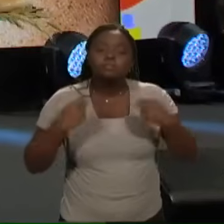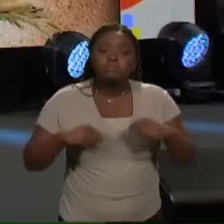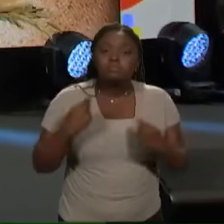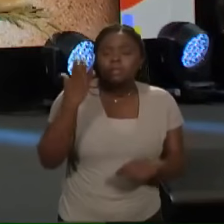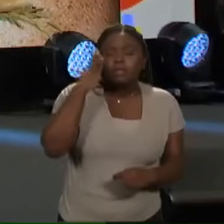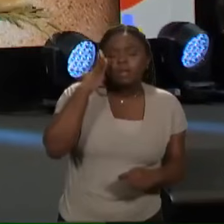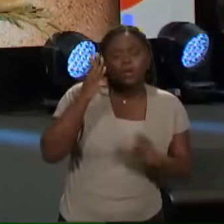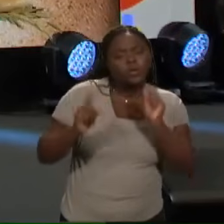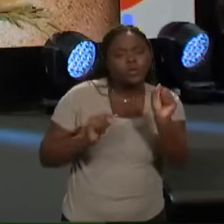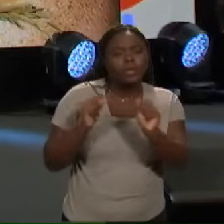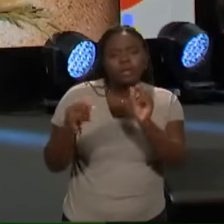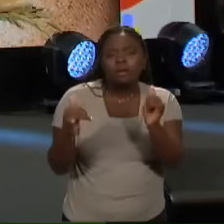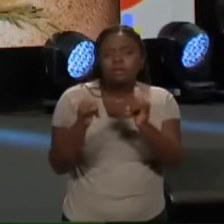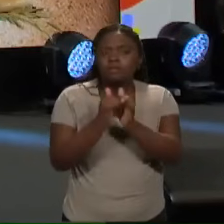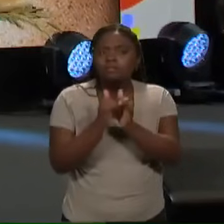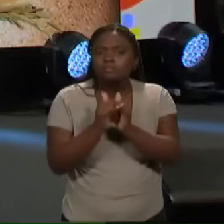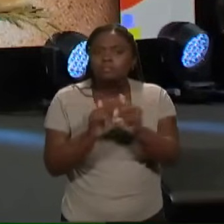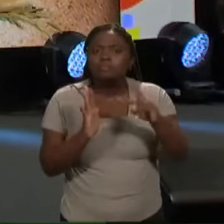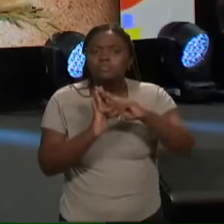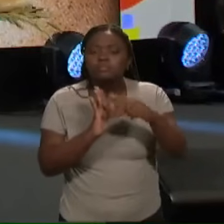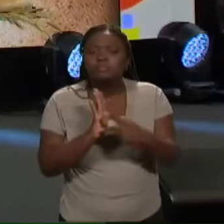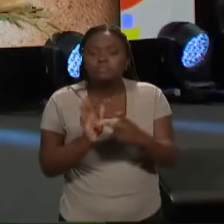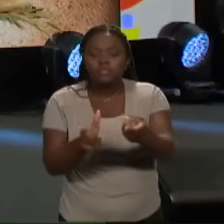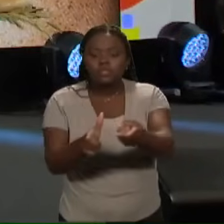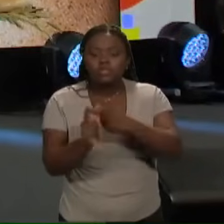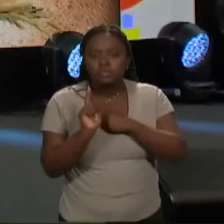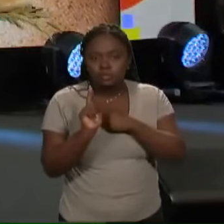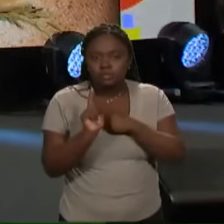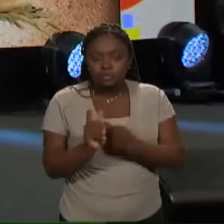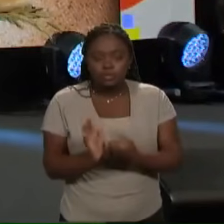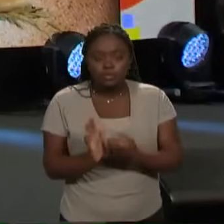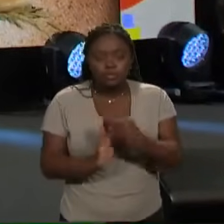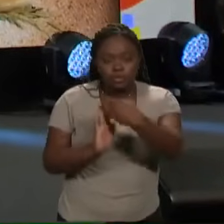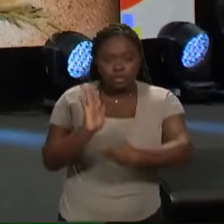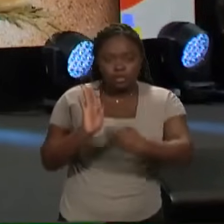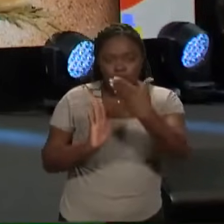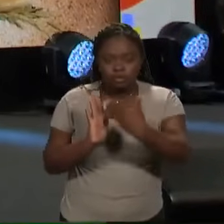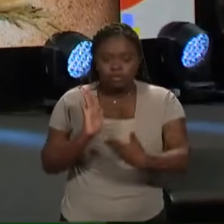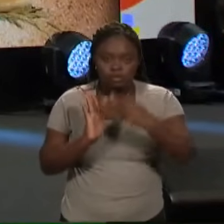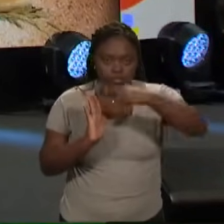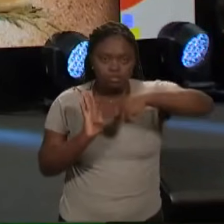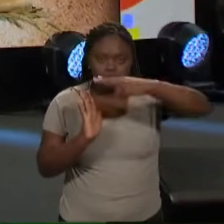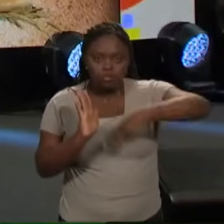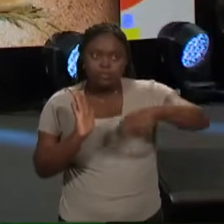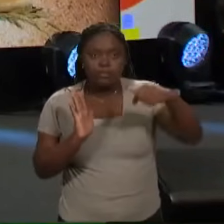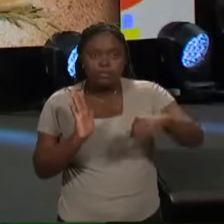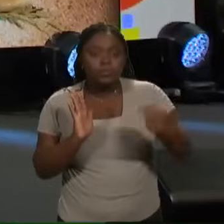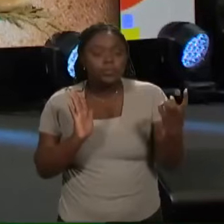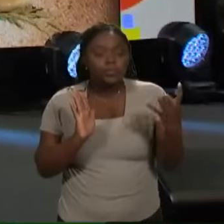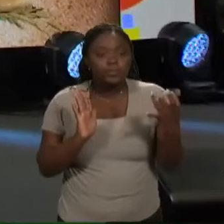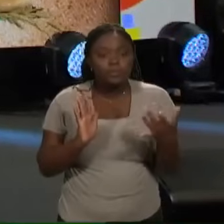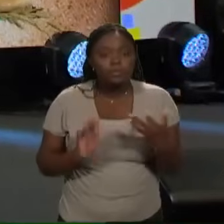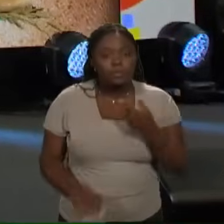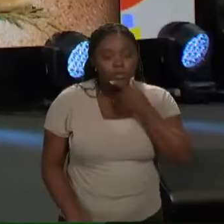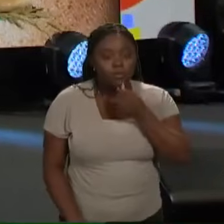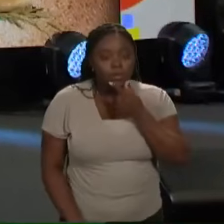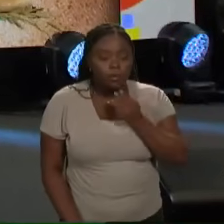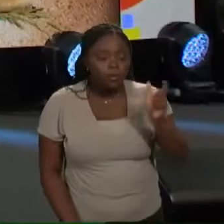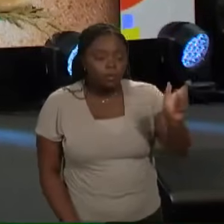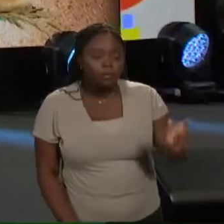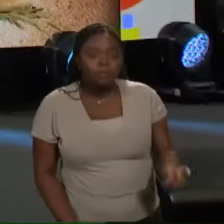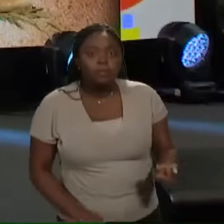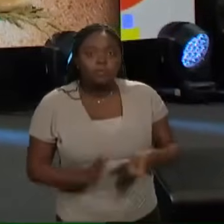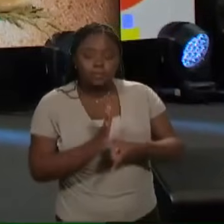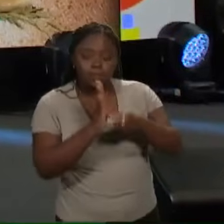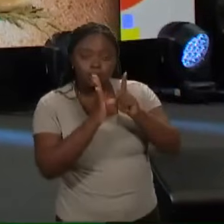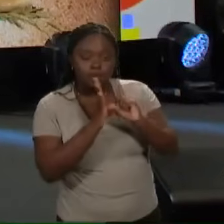é perdão. Perdão é uma dívida. O texto que nós acabamos de ler aqui fala de um homem. E antes